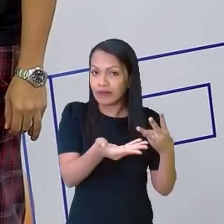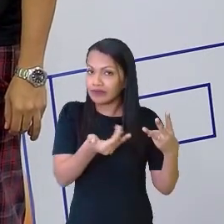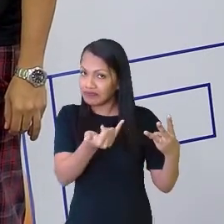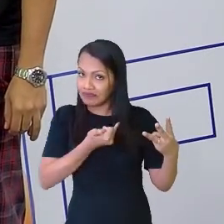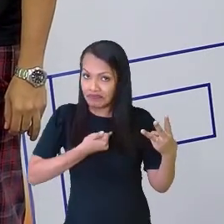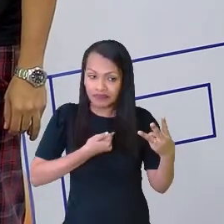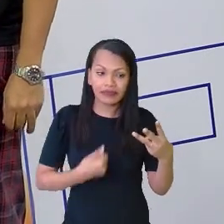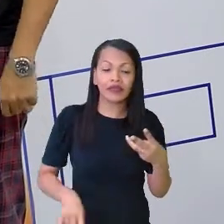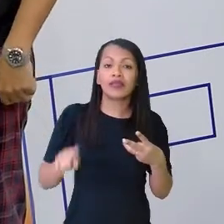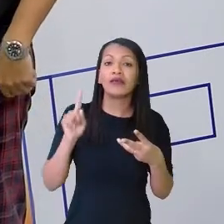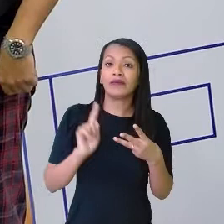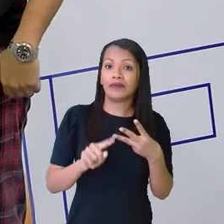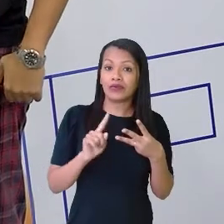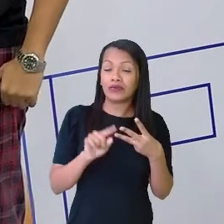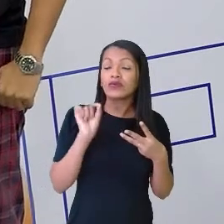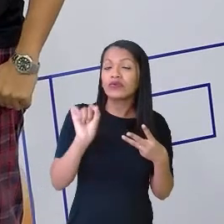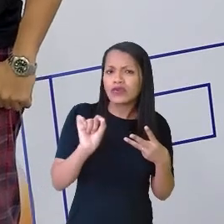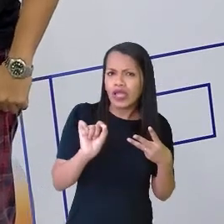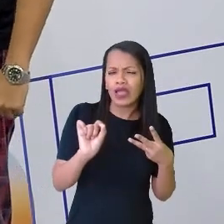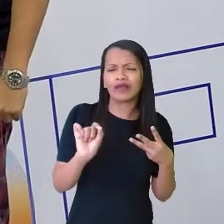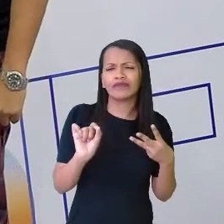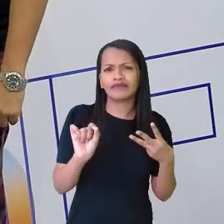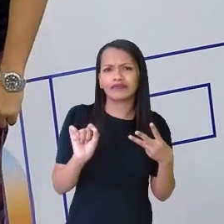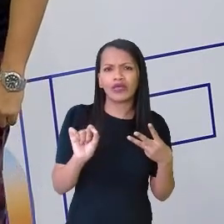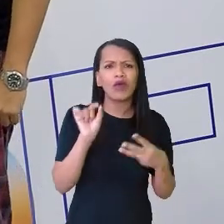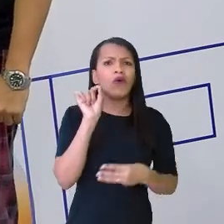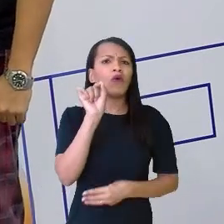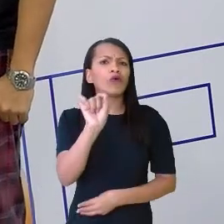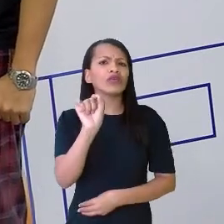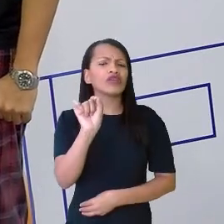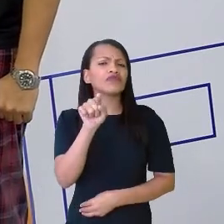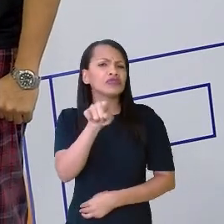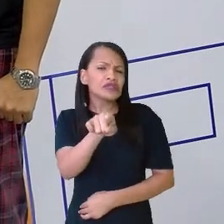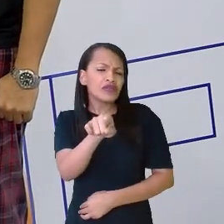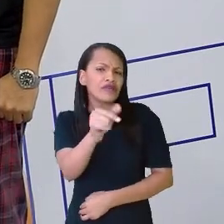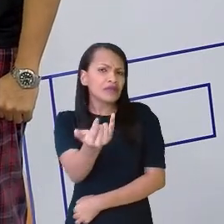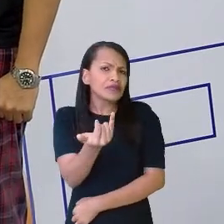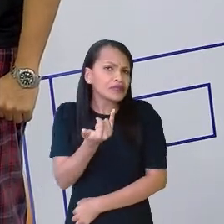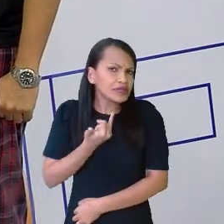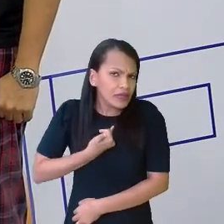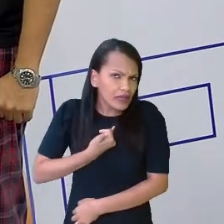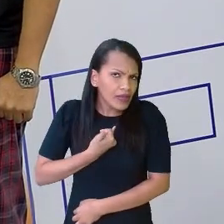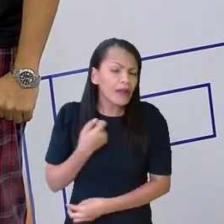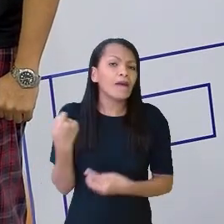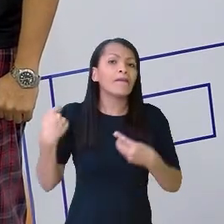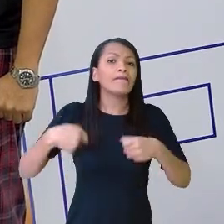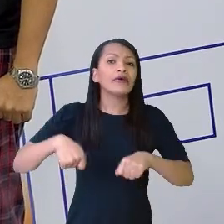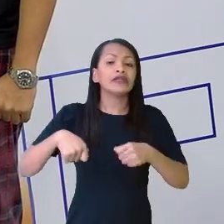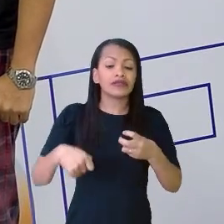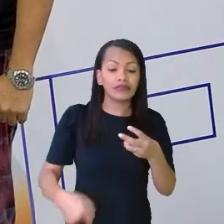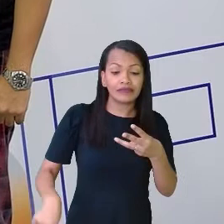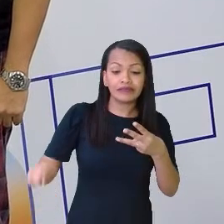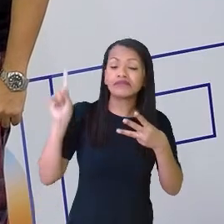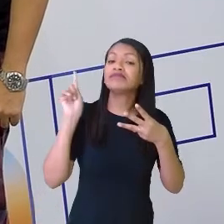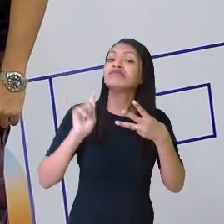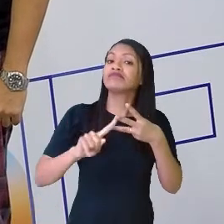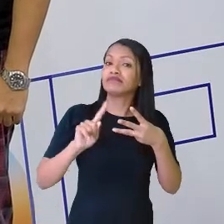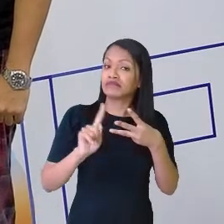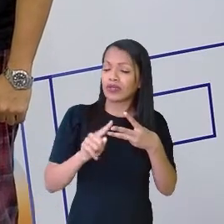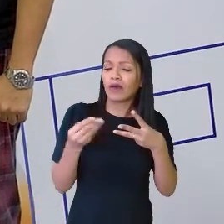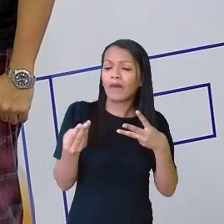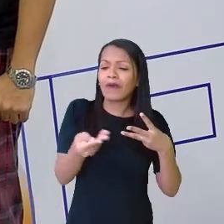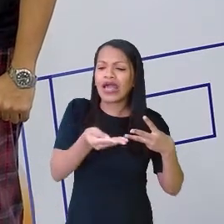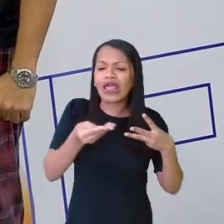Segunda peneira que precisa passar. O que você vai me contar? Tem que passar pela segunda peneira, que é